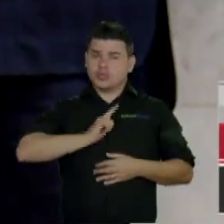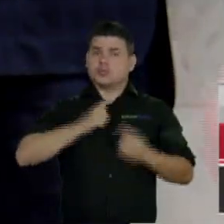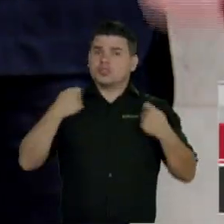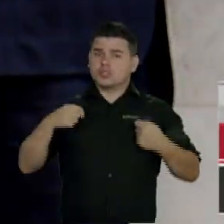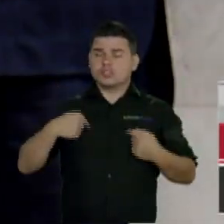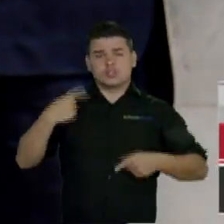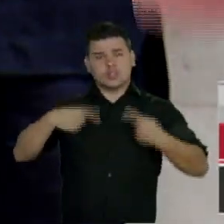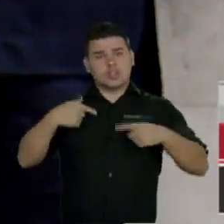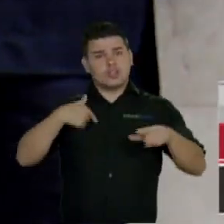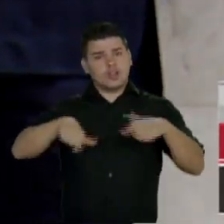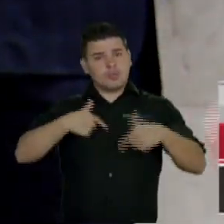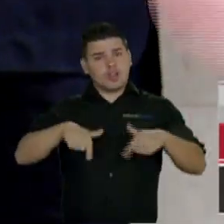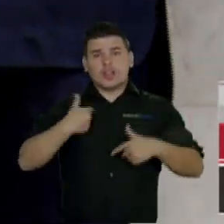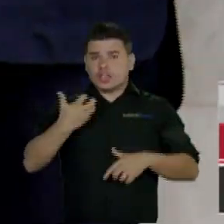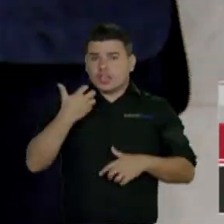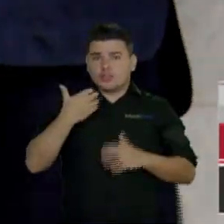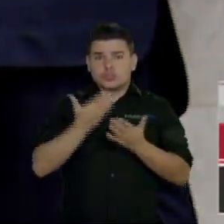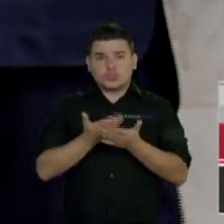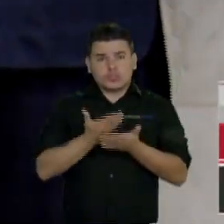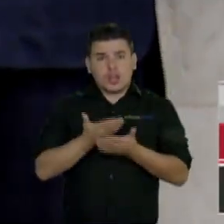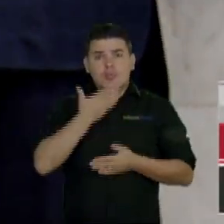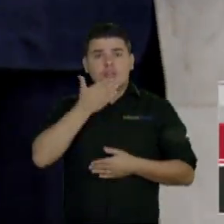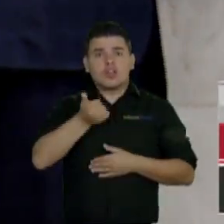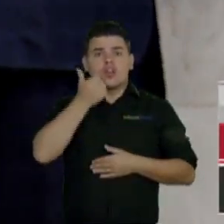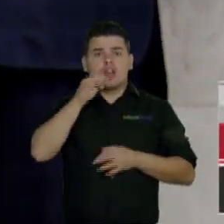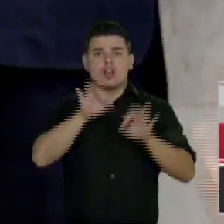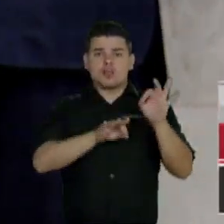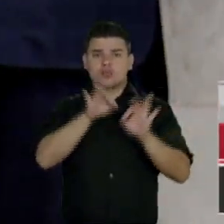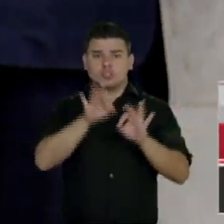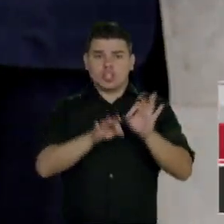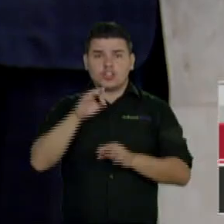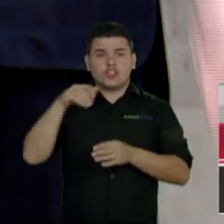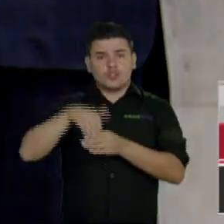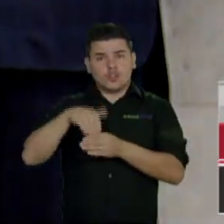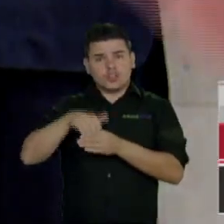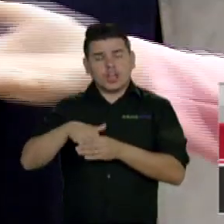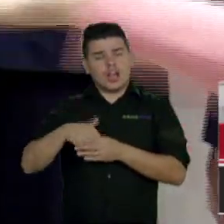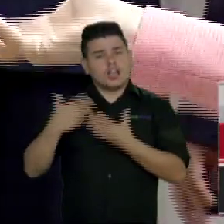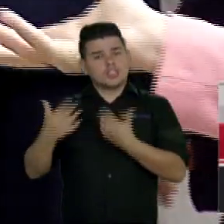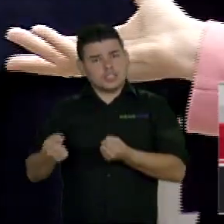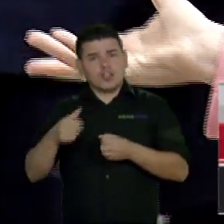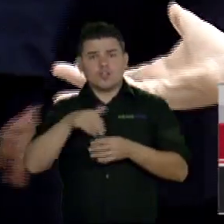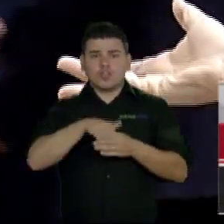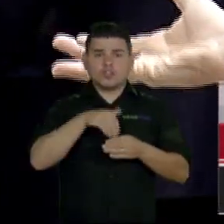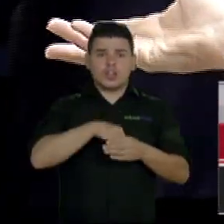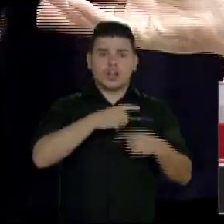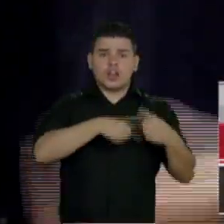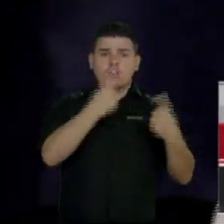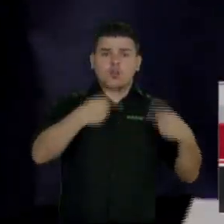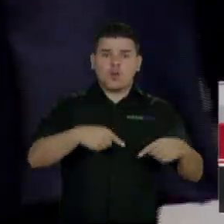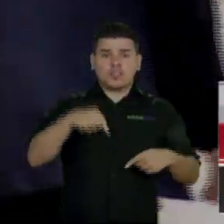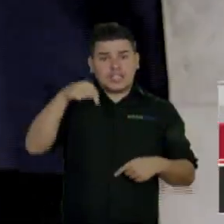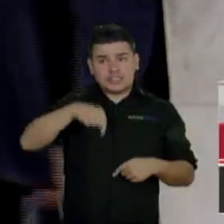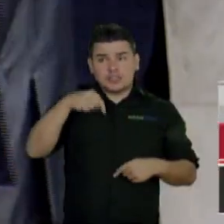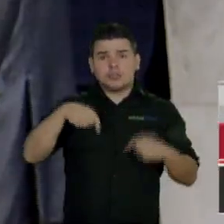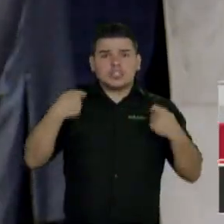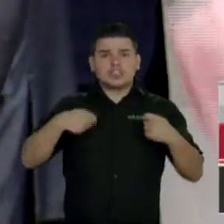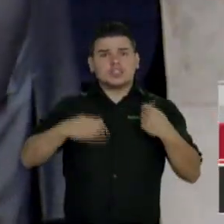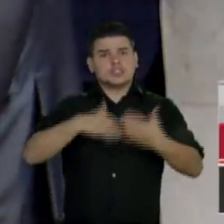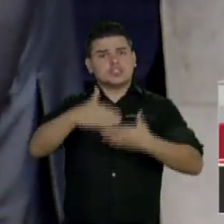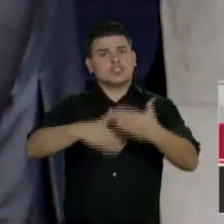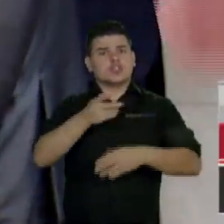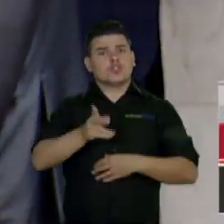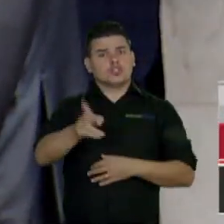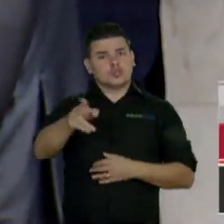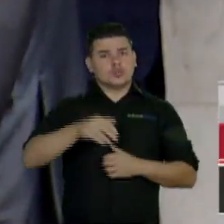trabalhar queremos estudar e melhorar os projetos votar a favor votar contra mas essa casa tem que funcionar não é possível